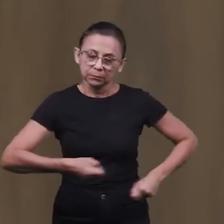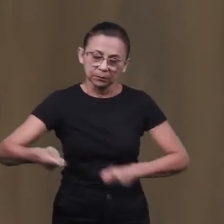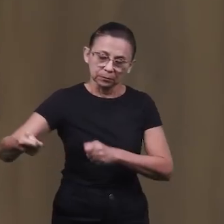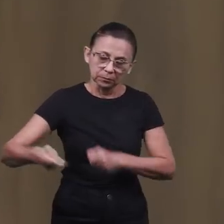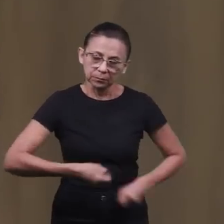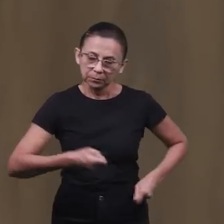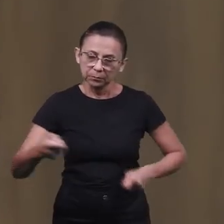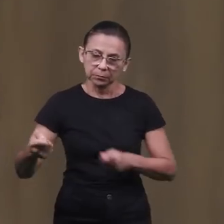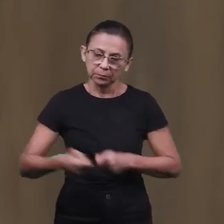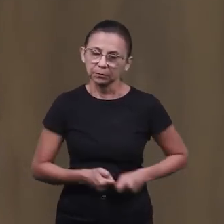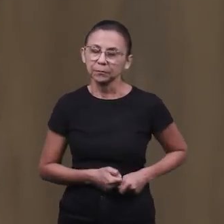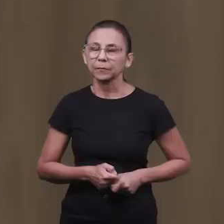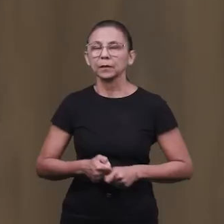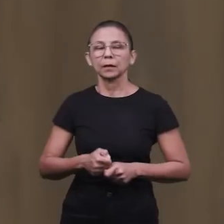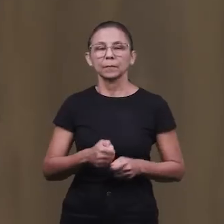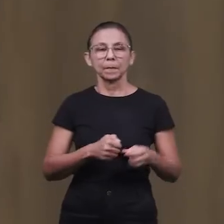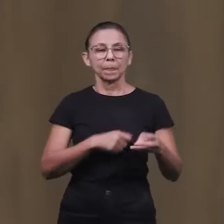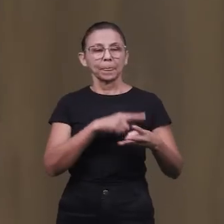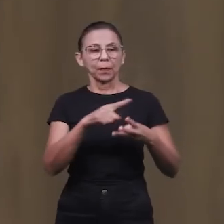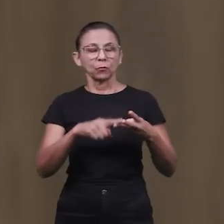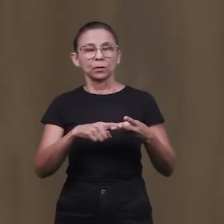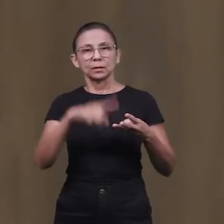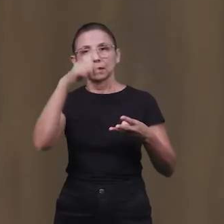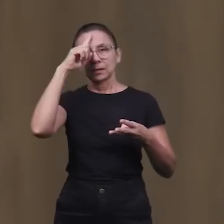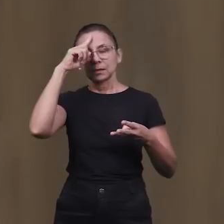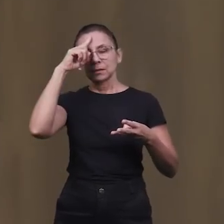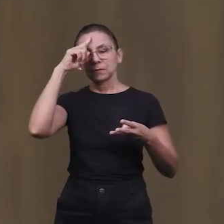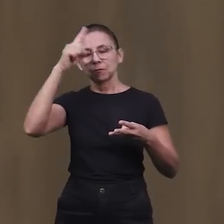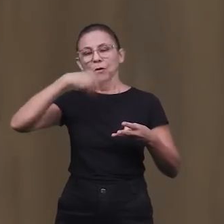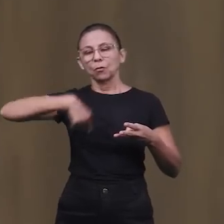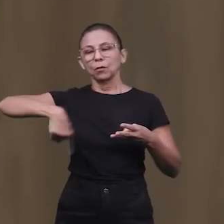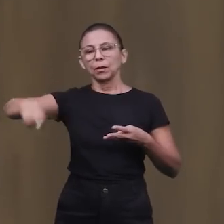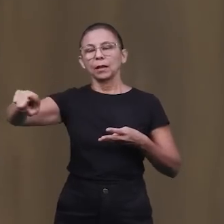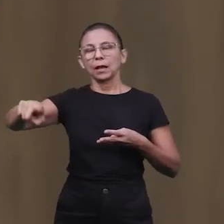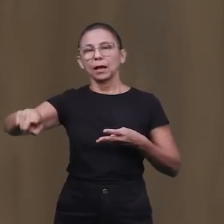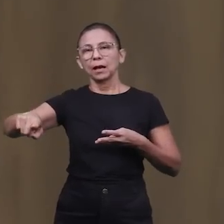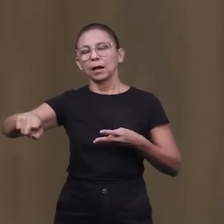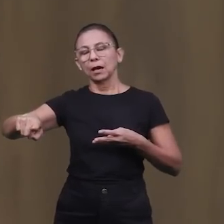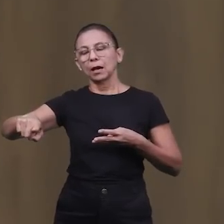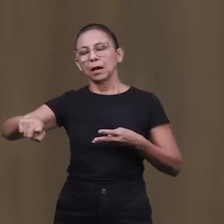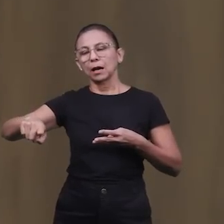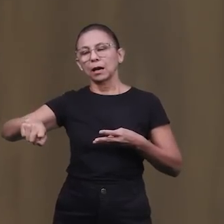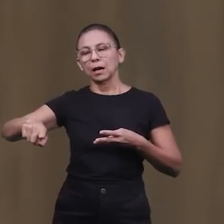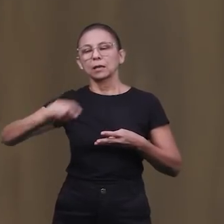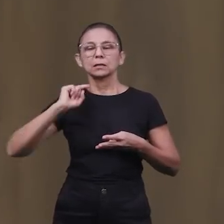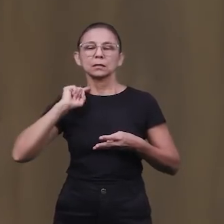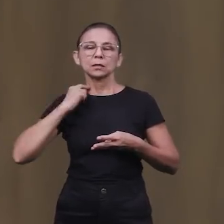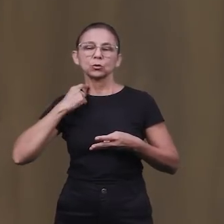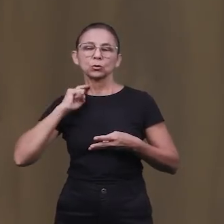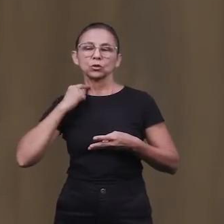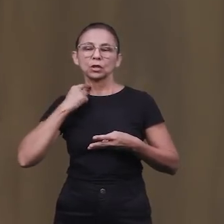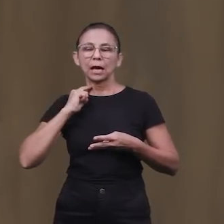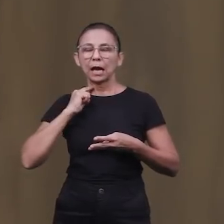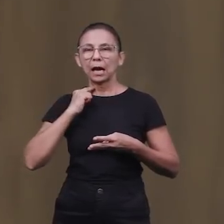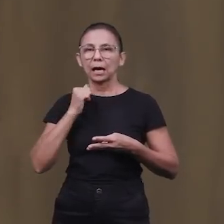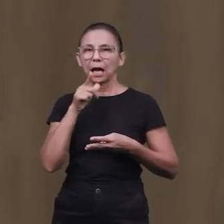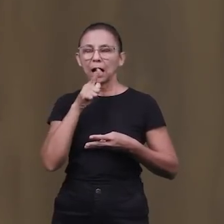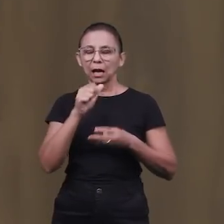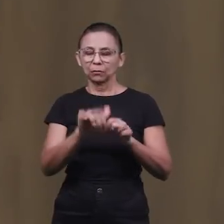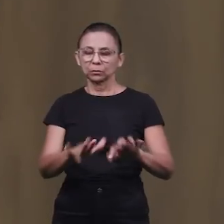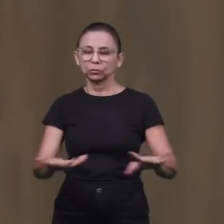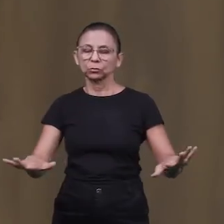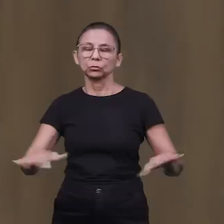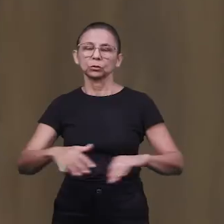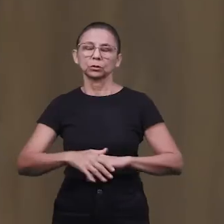vão entrar na lama. Eles tinham que fazer como servos. Vocês vão fazer a faxina, limpar todos